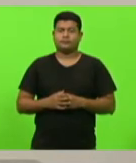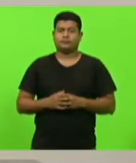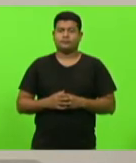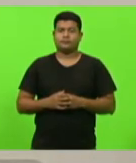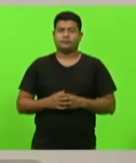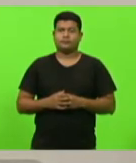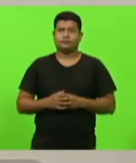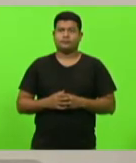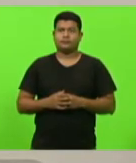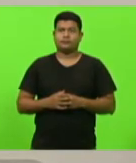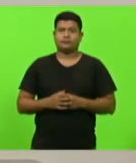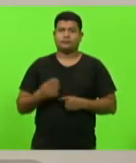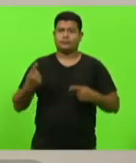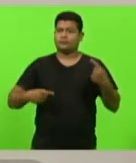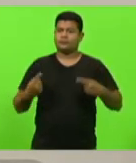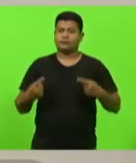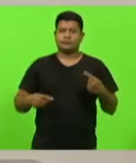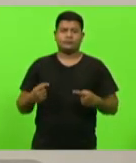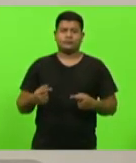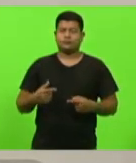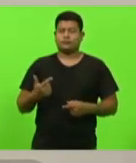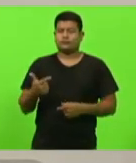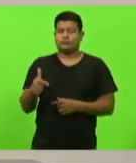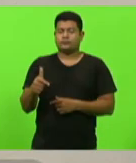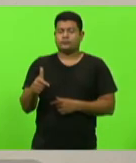e nada mais havendo para deliberar,